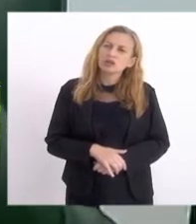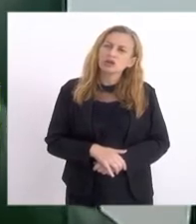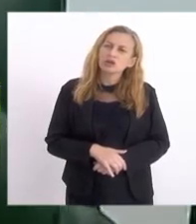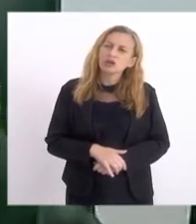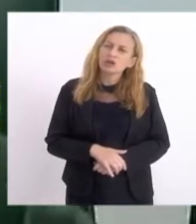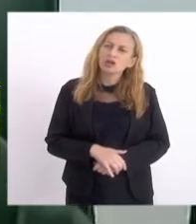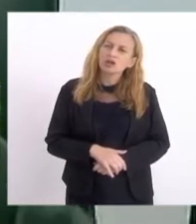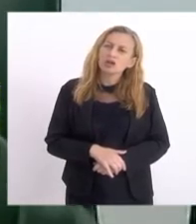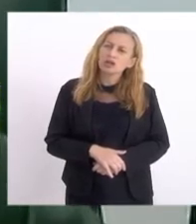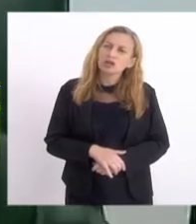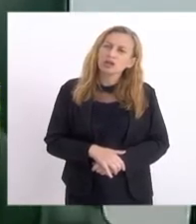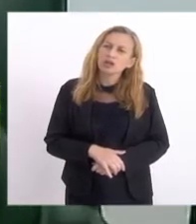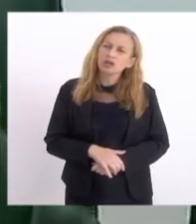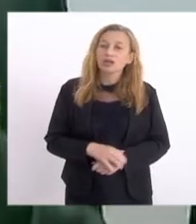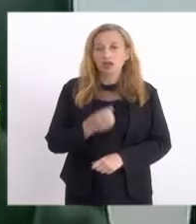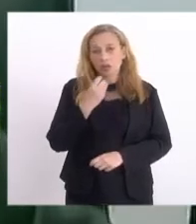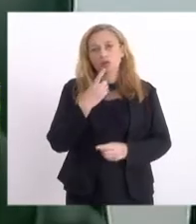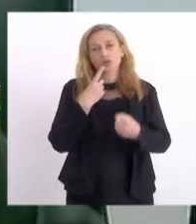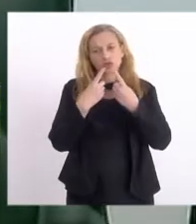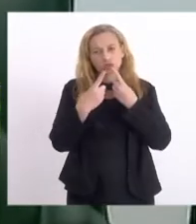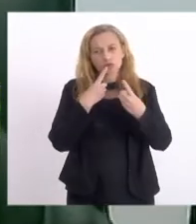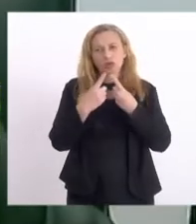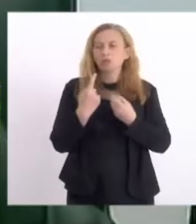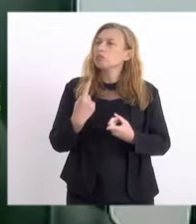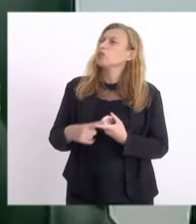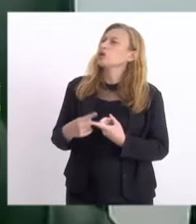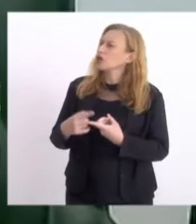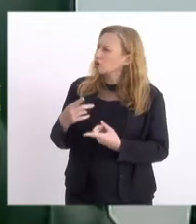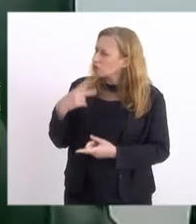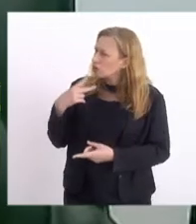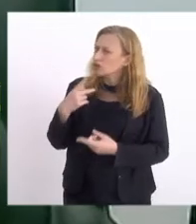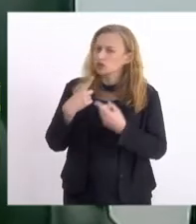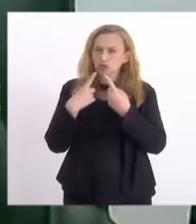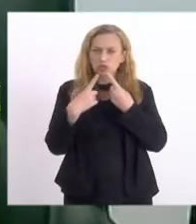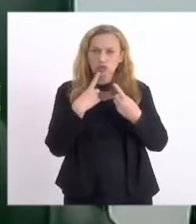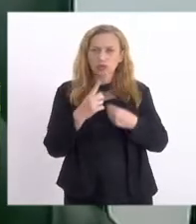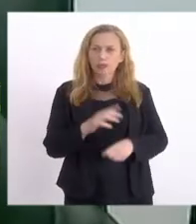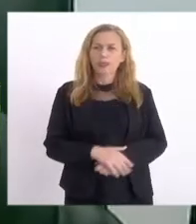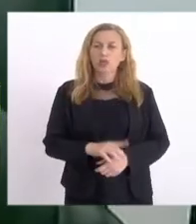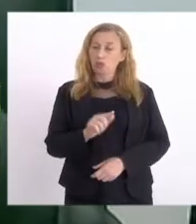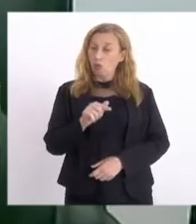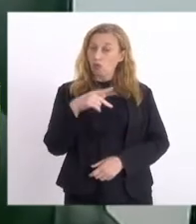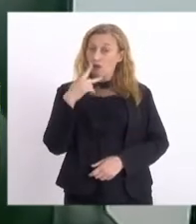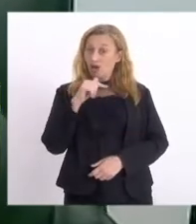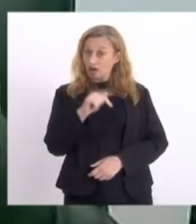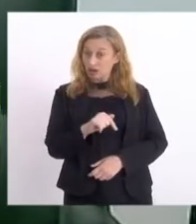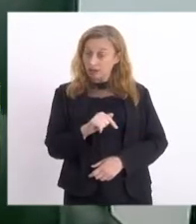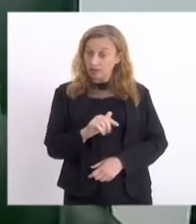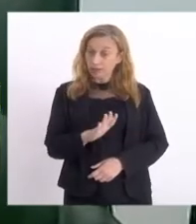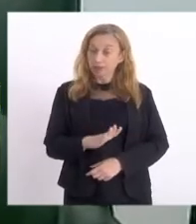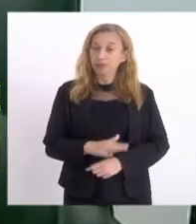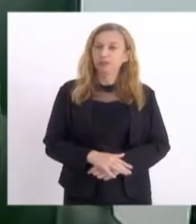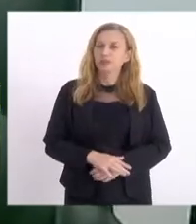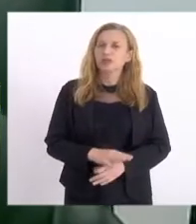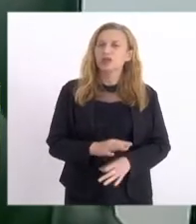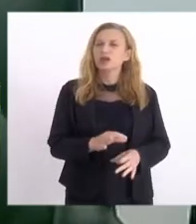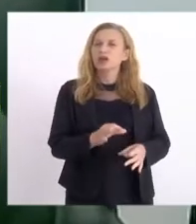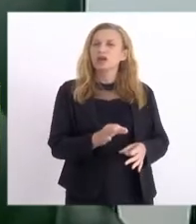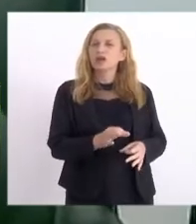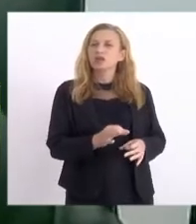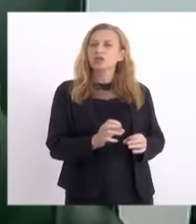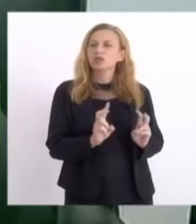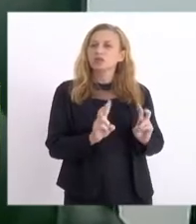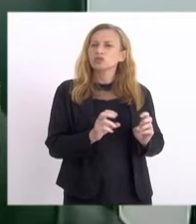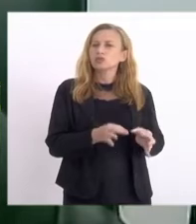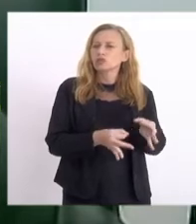no mérito, eu acho que vale o debate. Por que eu acho que vale o debate? Eu não vou discutir aqui, eu vou parecer pela juridicidade, mas